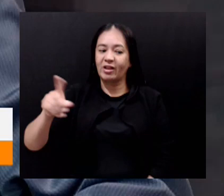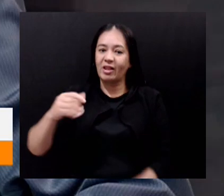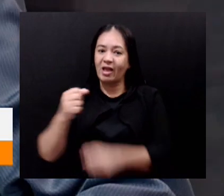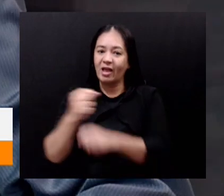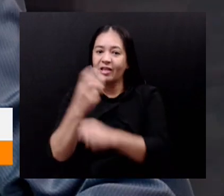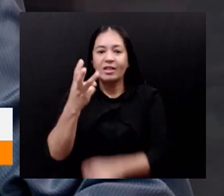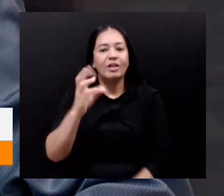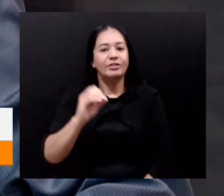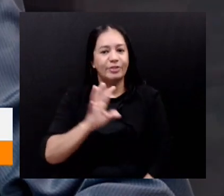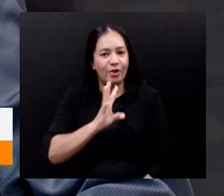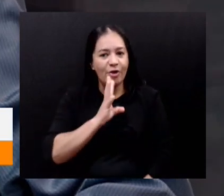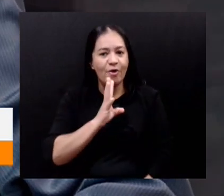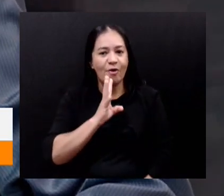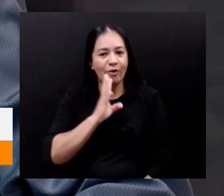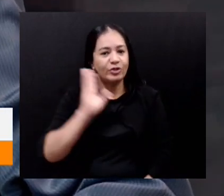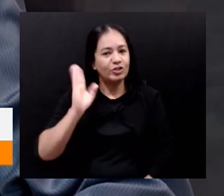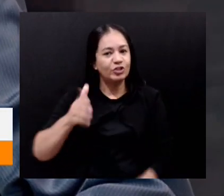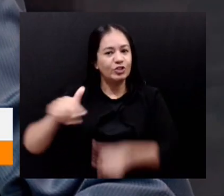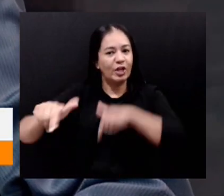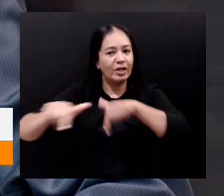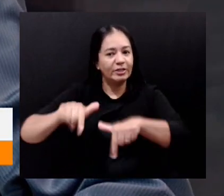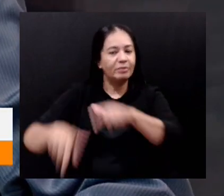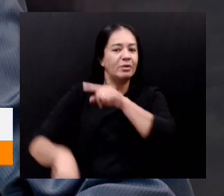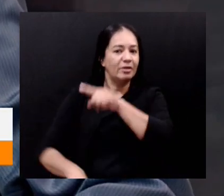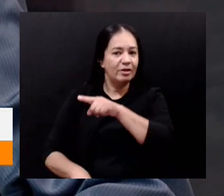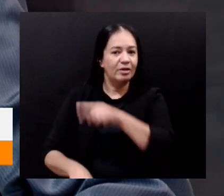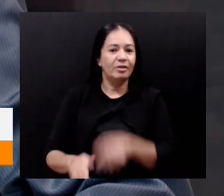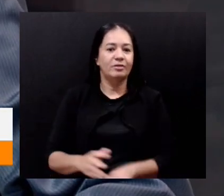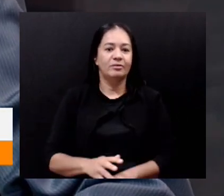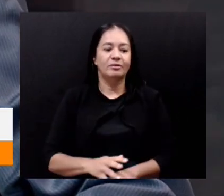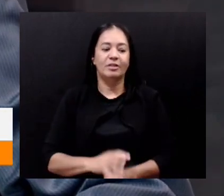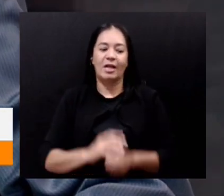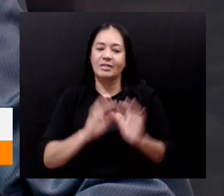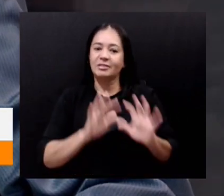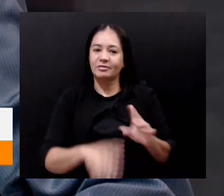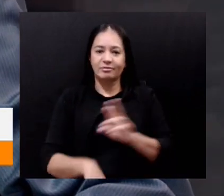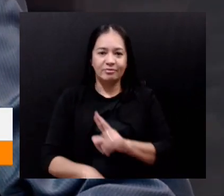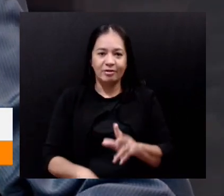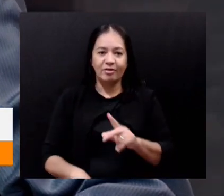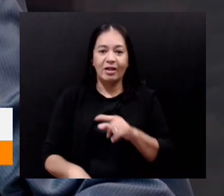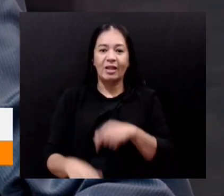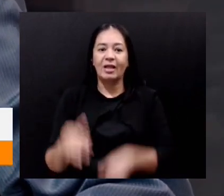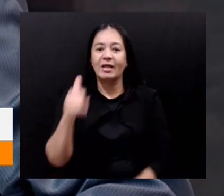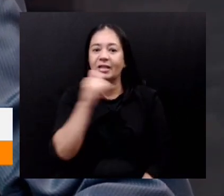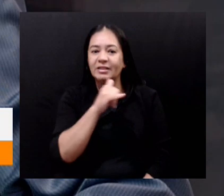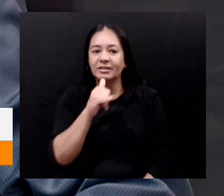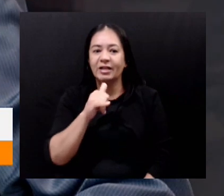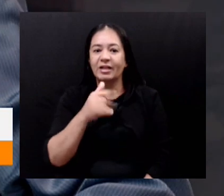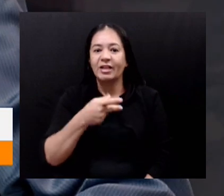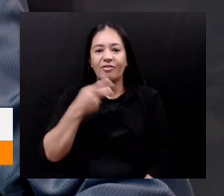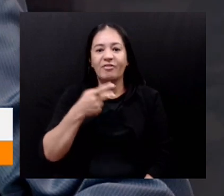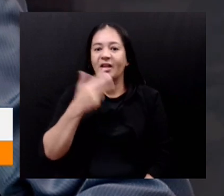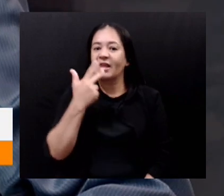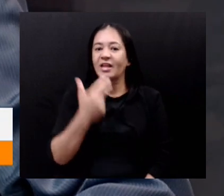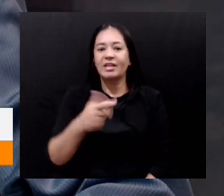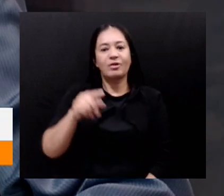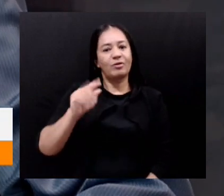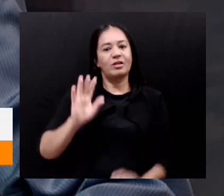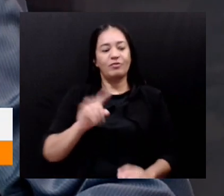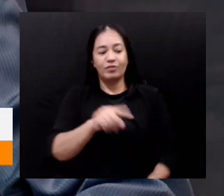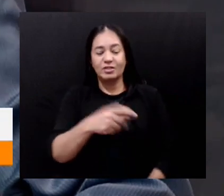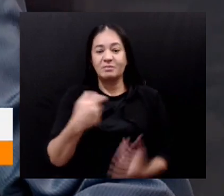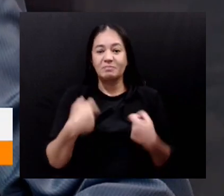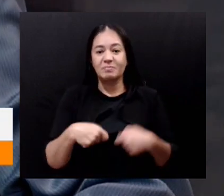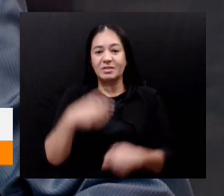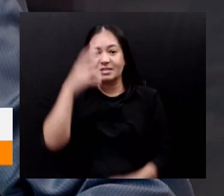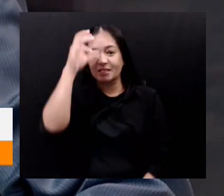já trabalhei lá há muitos anos, então eu digo, não é bem assim. Na Itália se fala italiano e é a língua que você deve aprender. O inglês que você